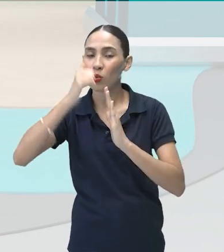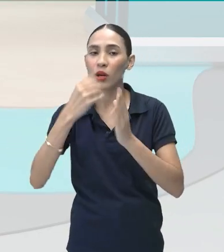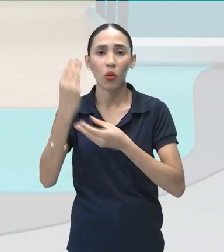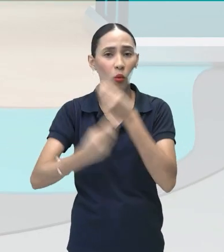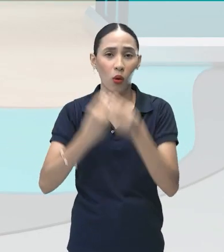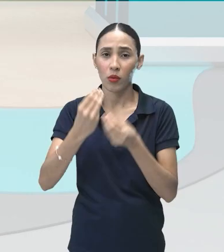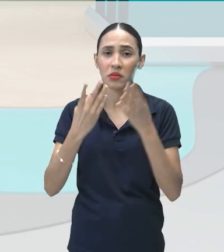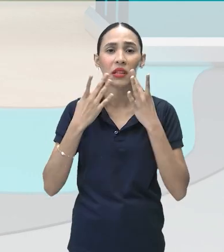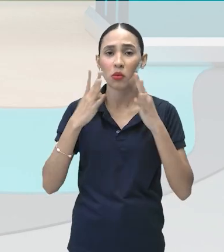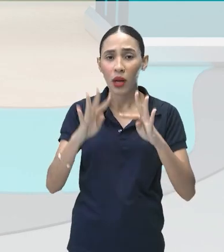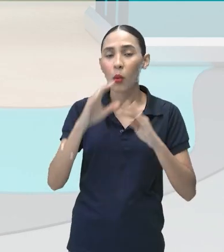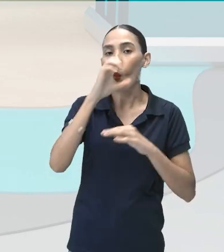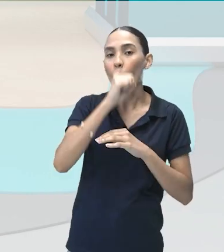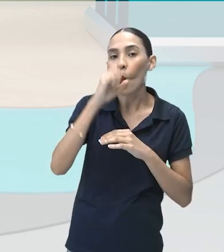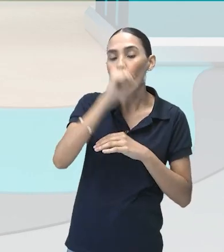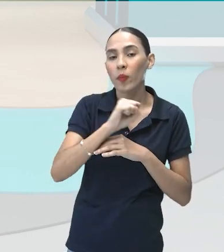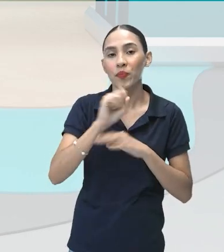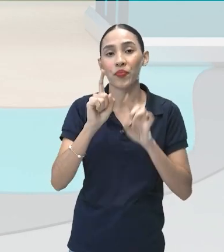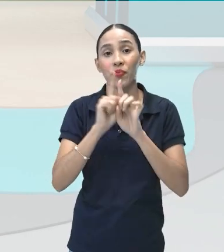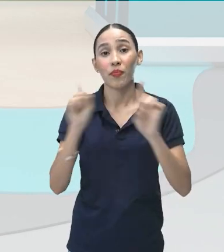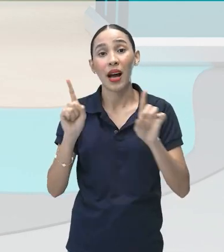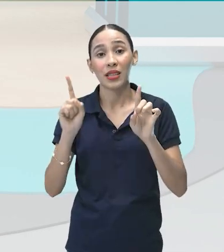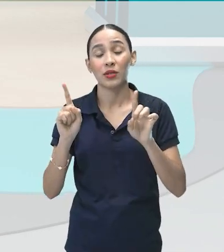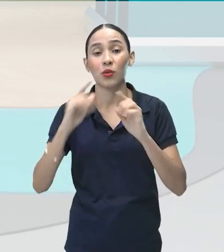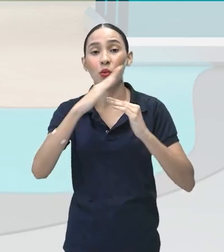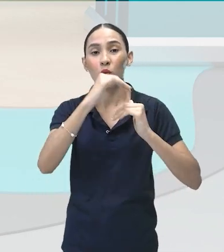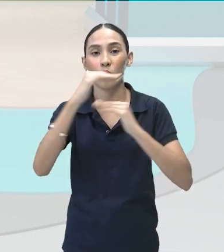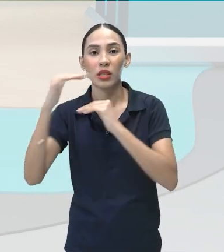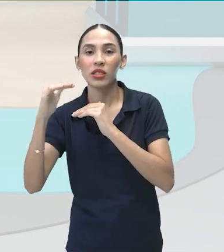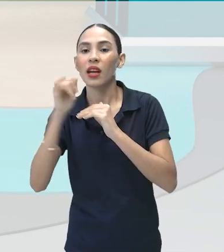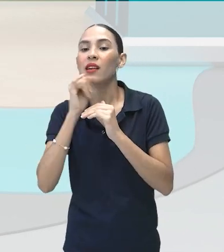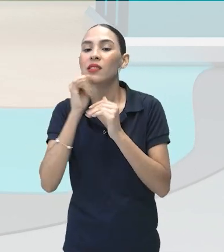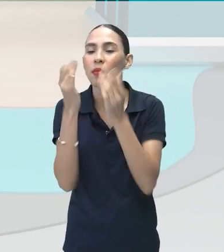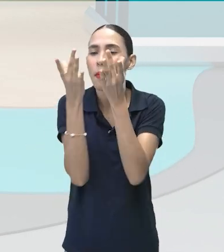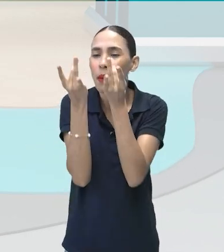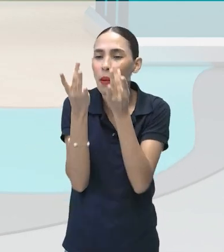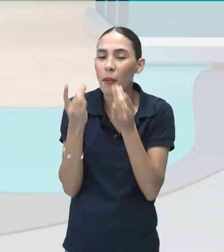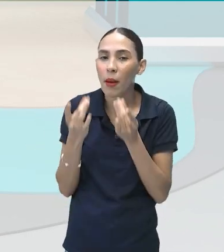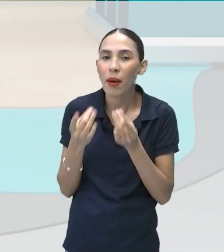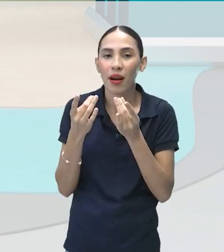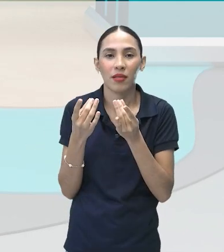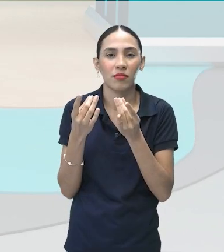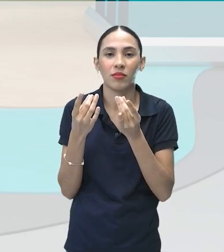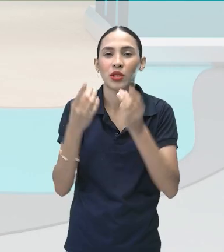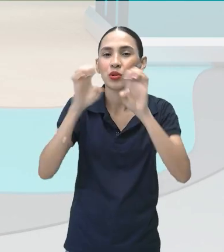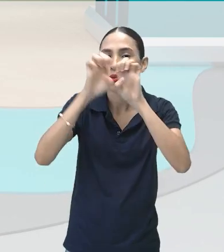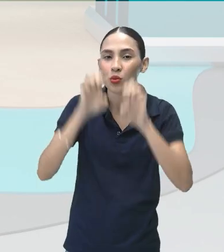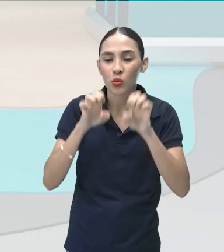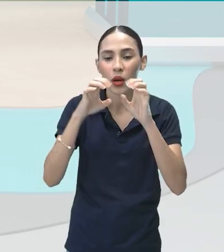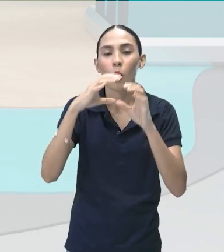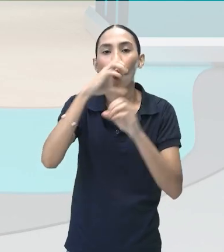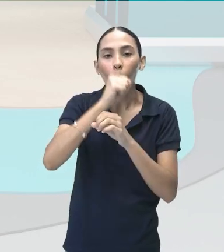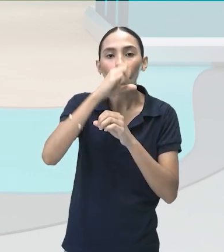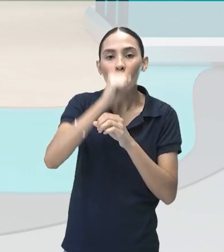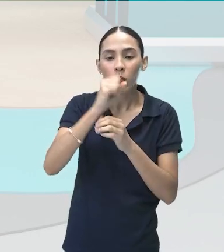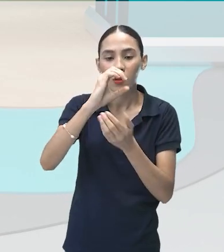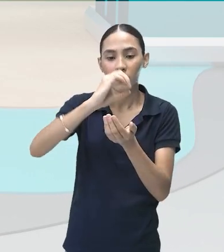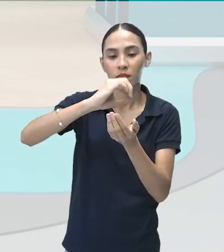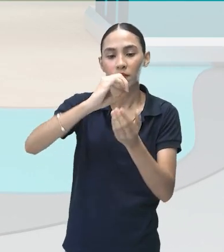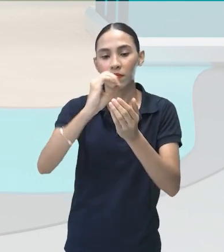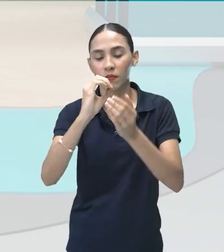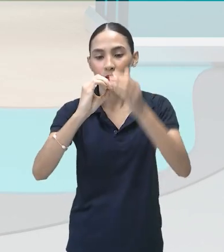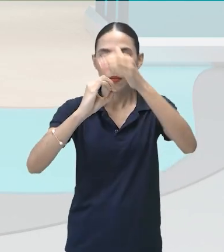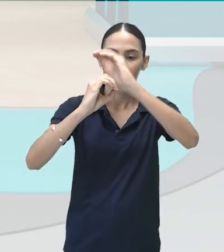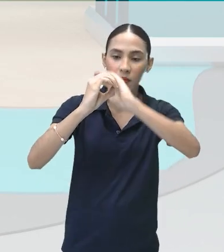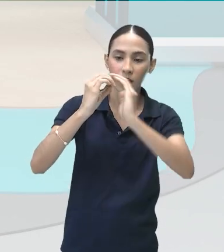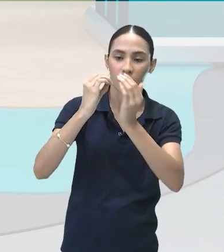forma. Eles não, os cubistas, como eles fragmentavam a laranja de todos os lados, de todas as formas, por dentro,